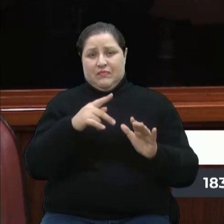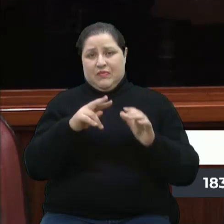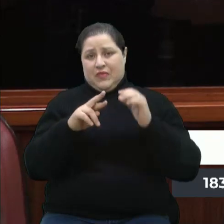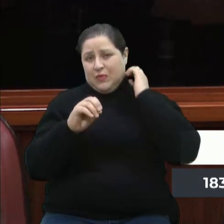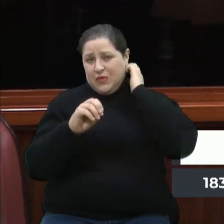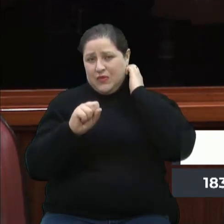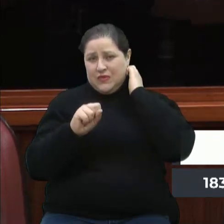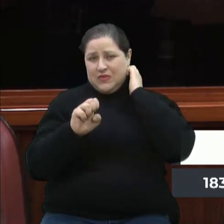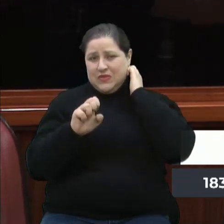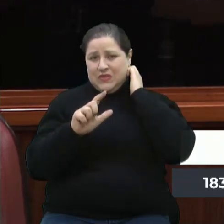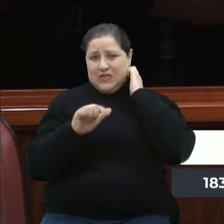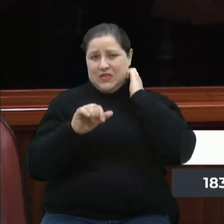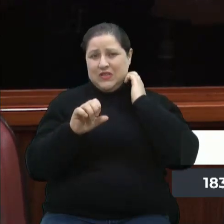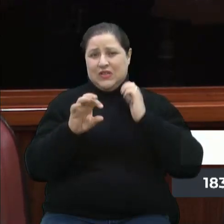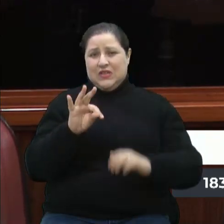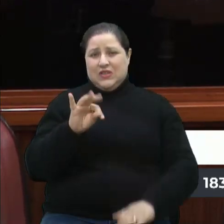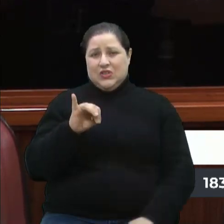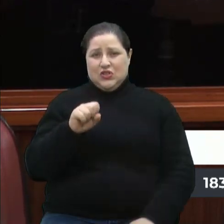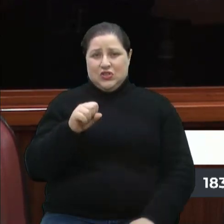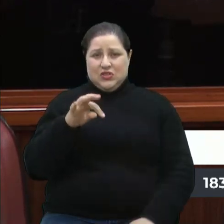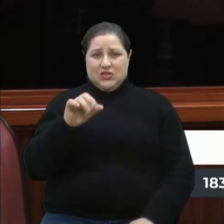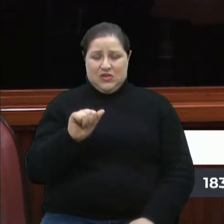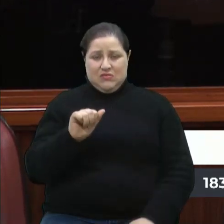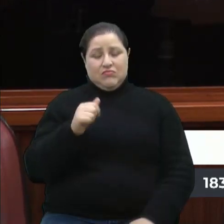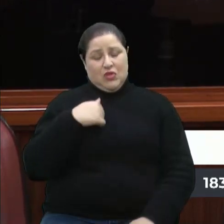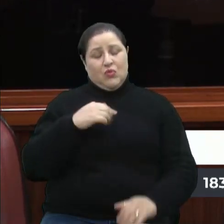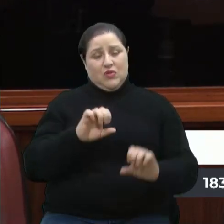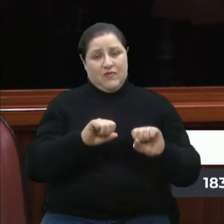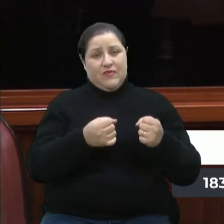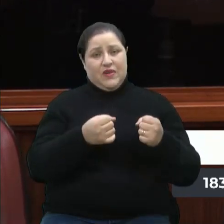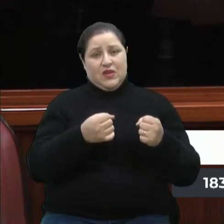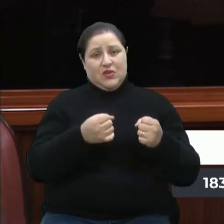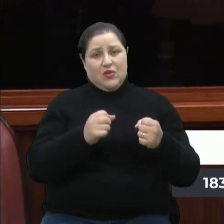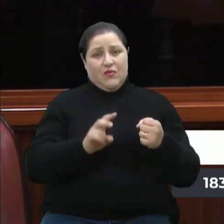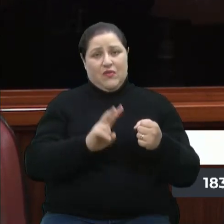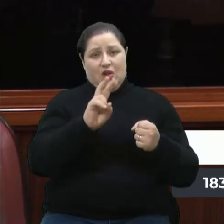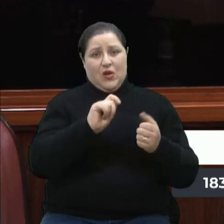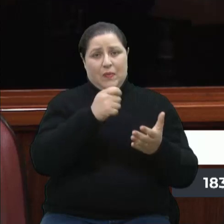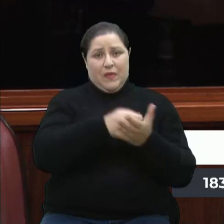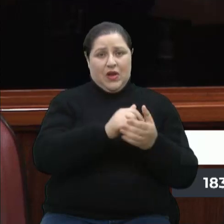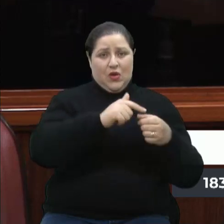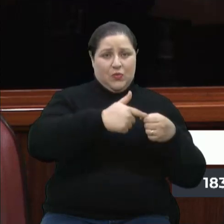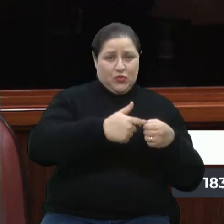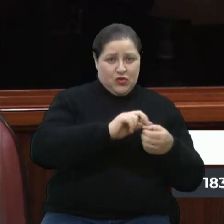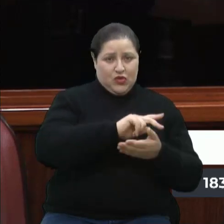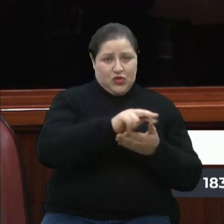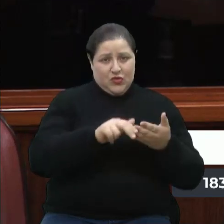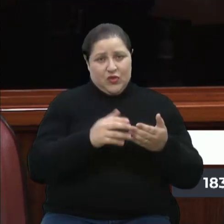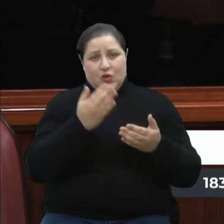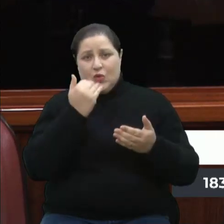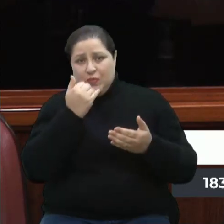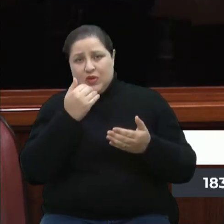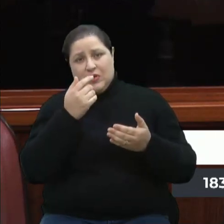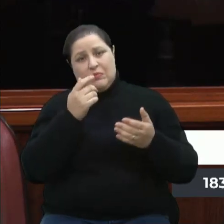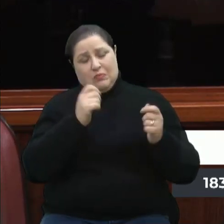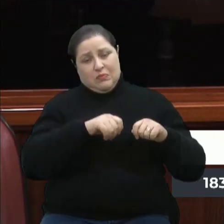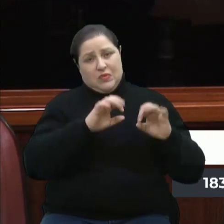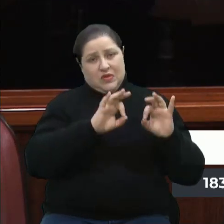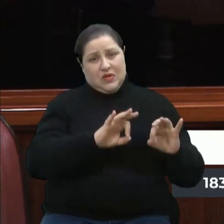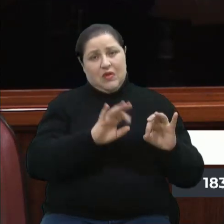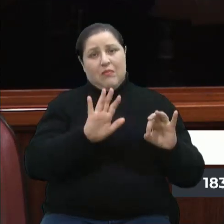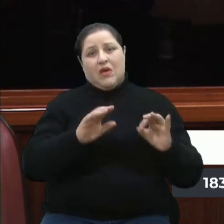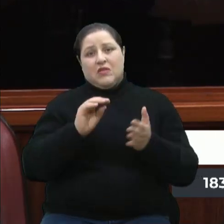dos combustíveis e o valor da comida seja exequível. Mas nós não estamos discutindo, por exemplo, a questão do juro dos